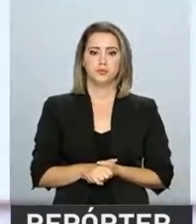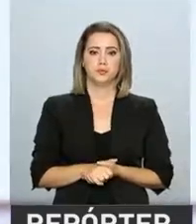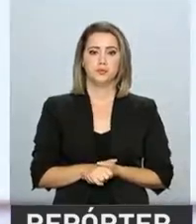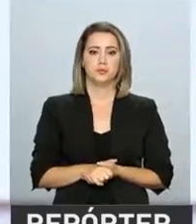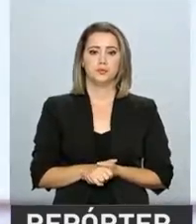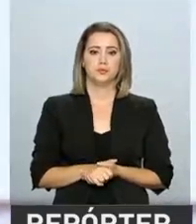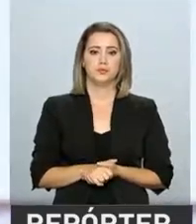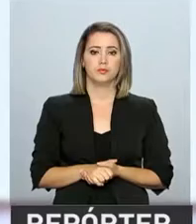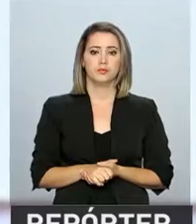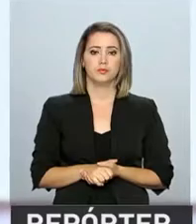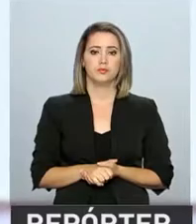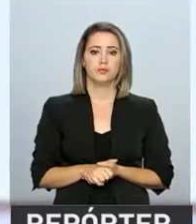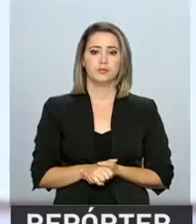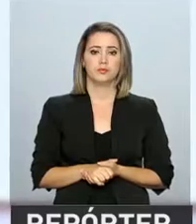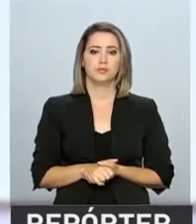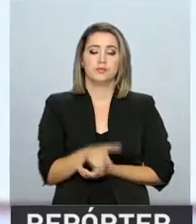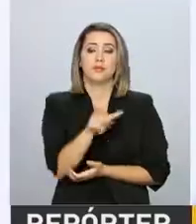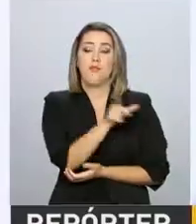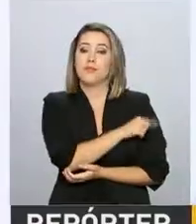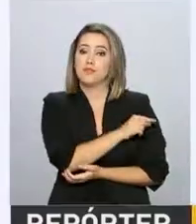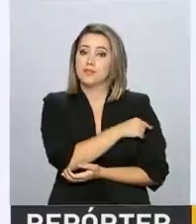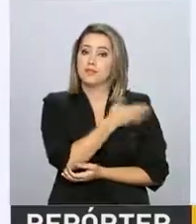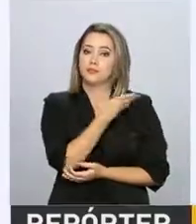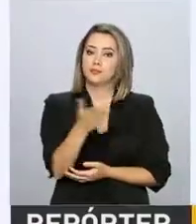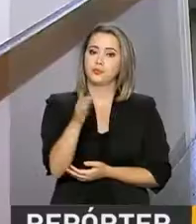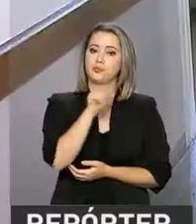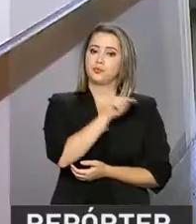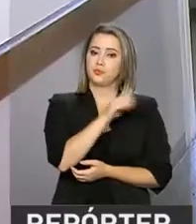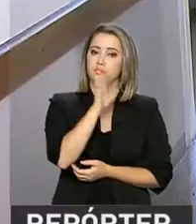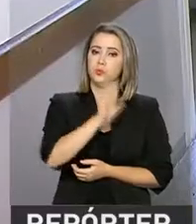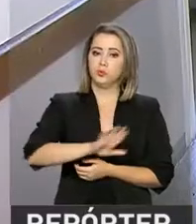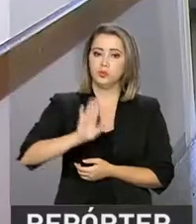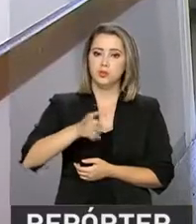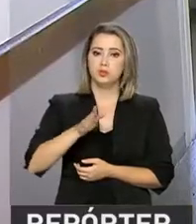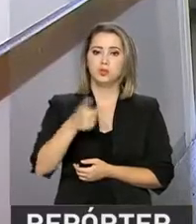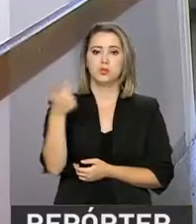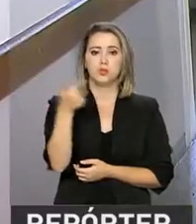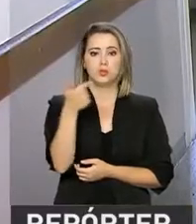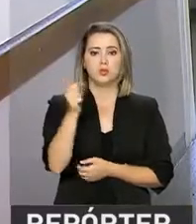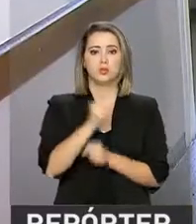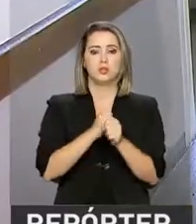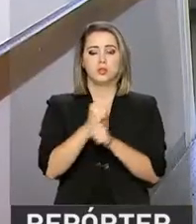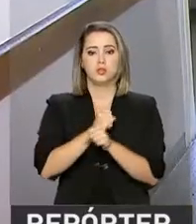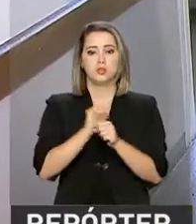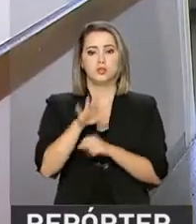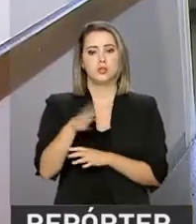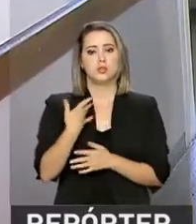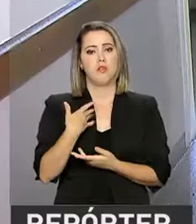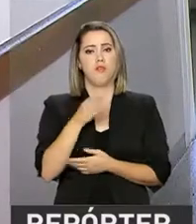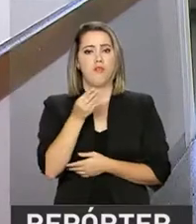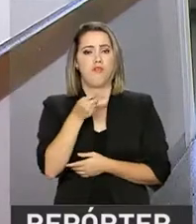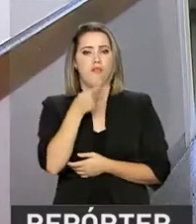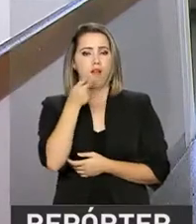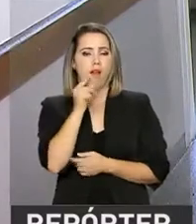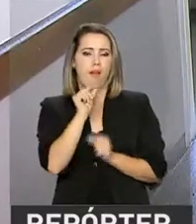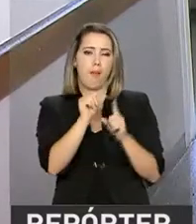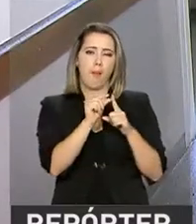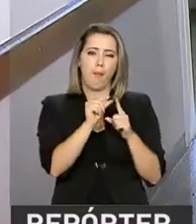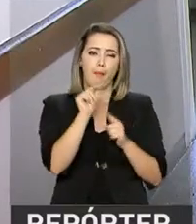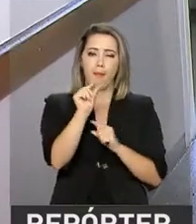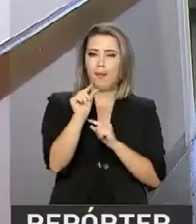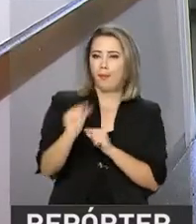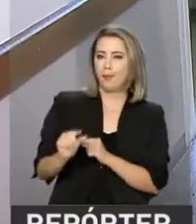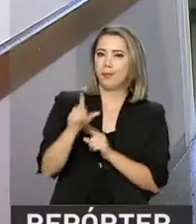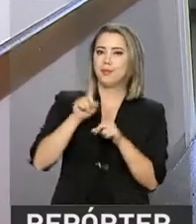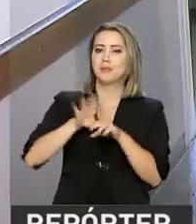É uma vacina. É, a pequena Alissa, de apenas 2 aninhos, mal sabe falar, mas já entendeu que